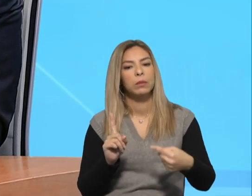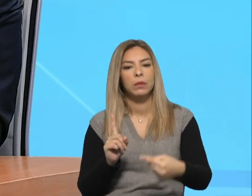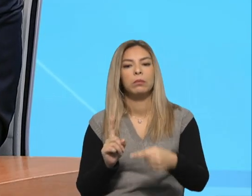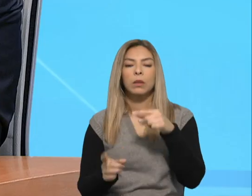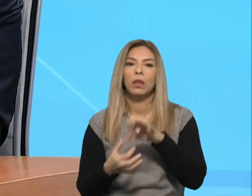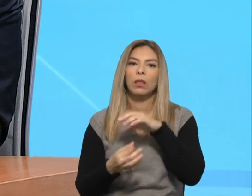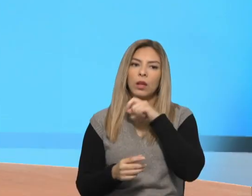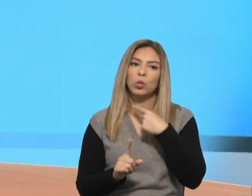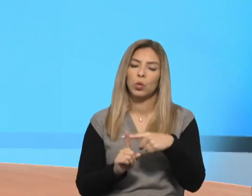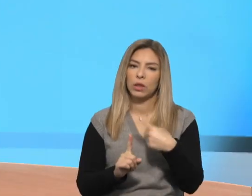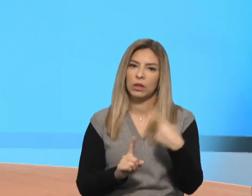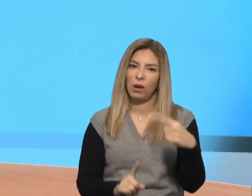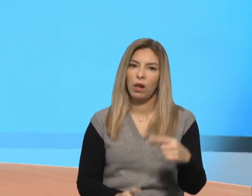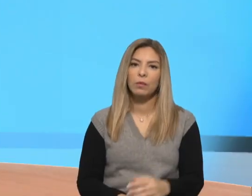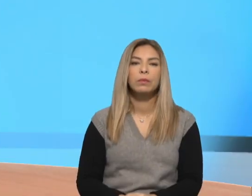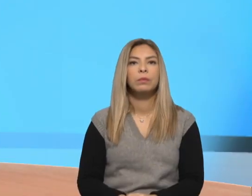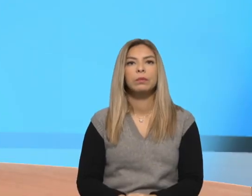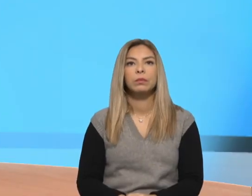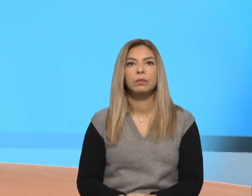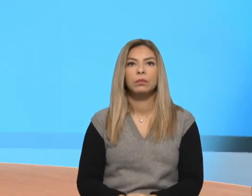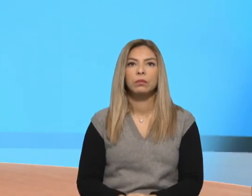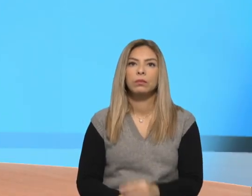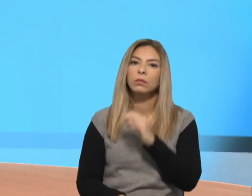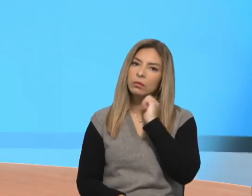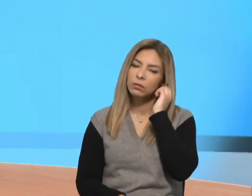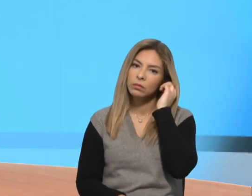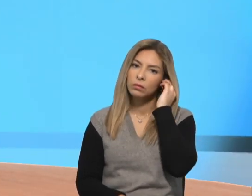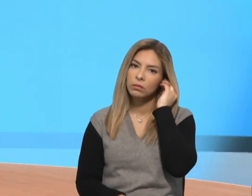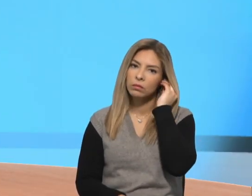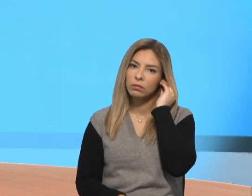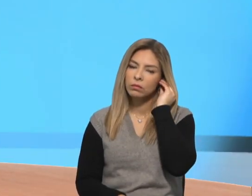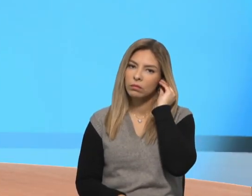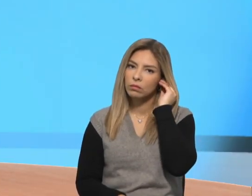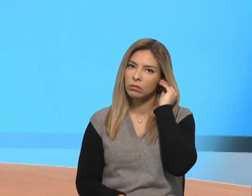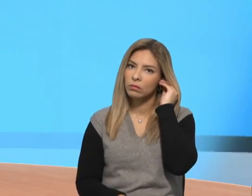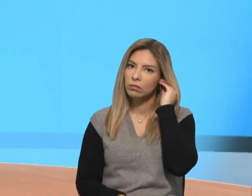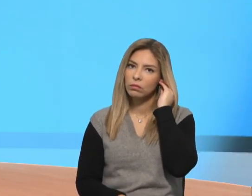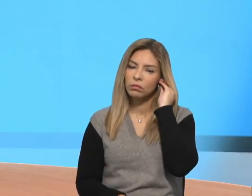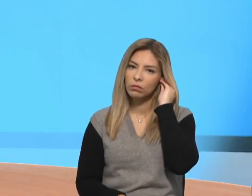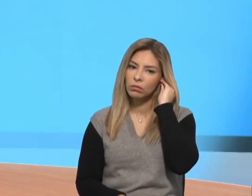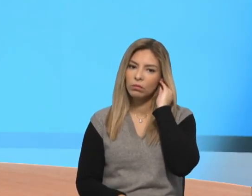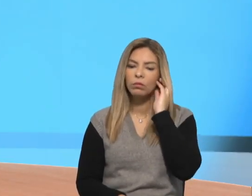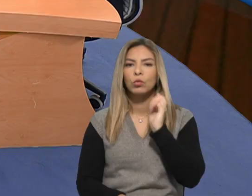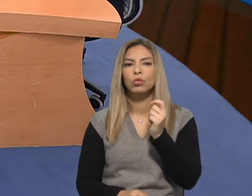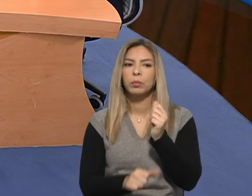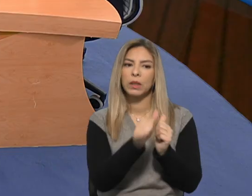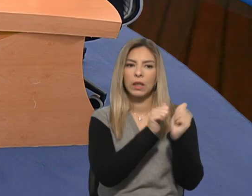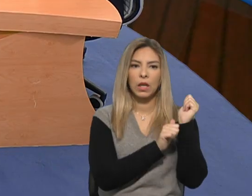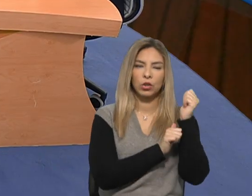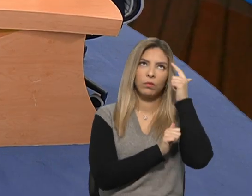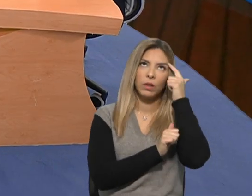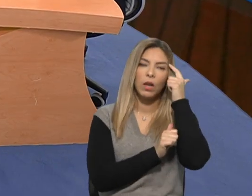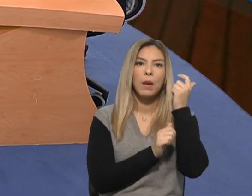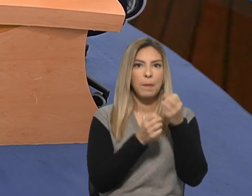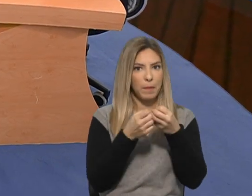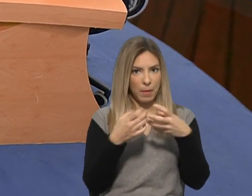conseguirem ter sucesso. Olhando em retrospectiva, como é que tem sido esta adesão? Vão sendo mais as empresas que vão aderindo